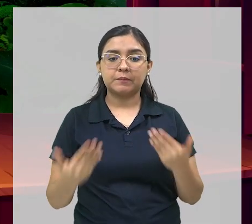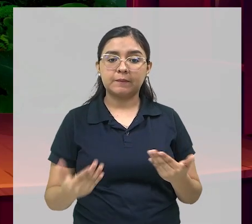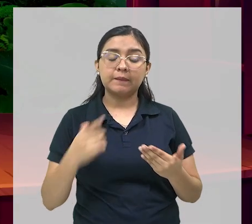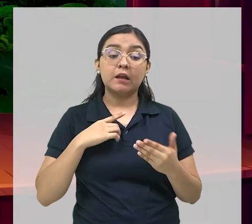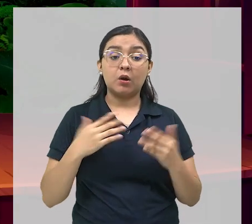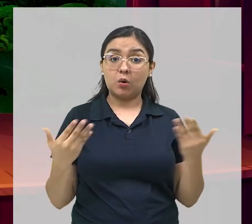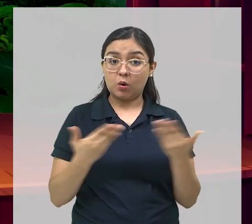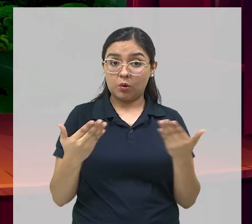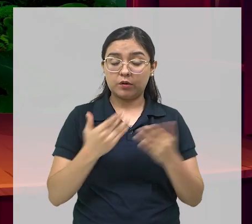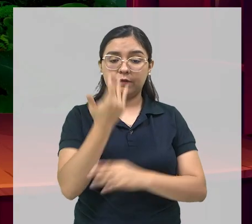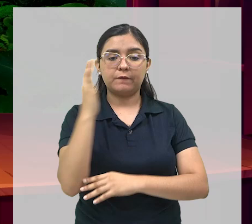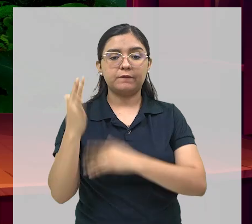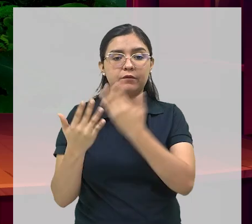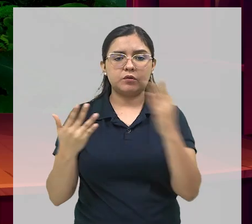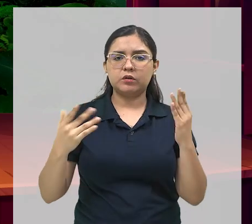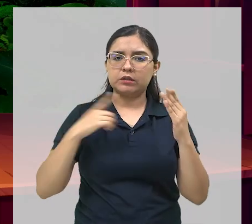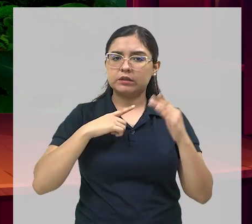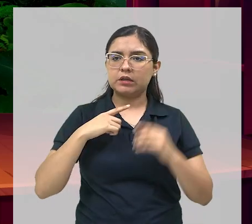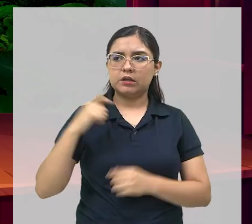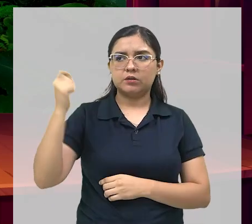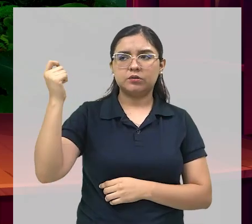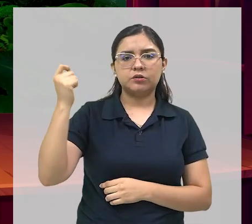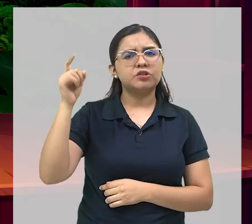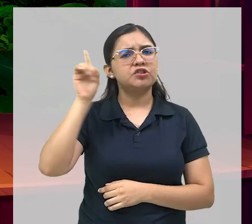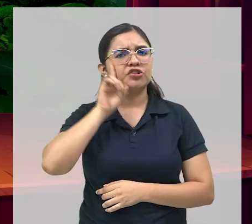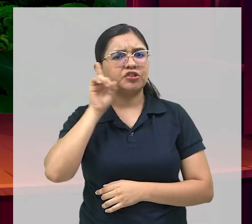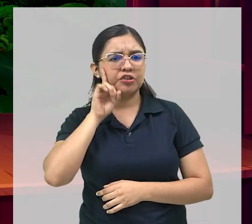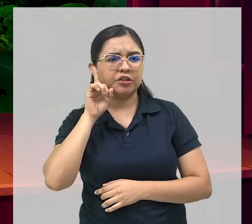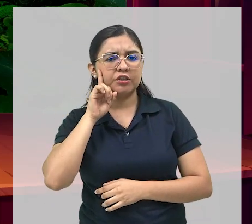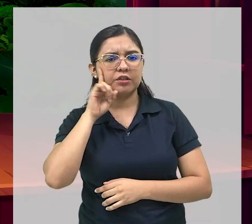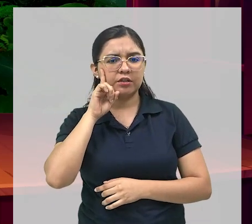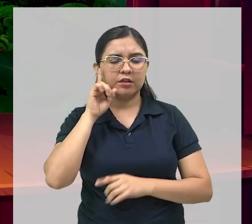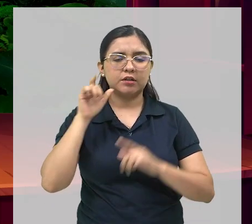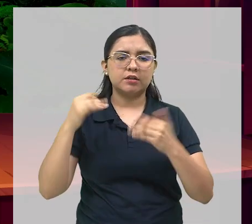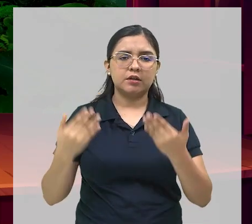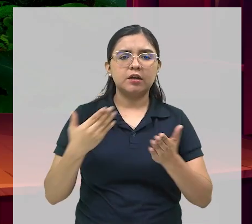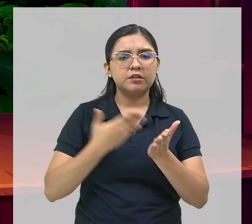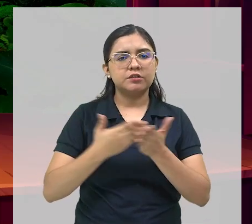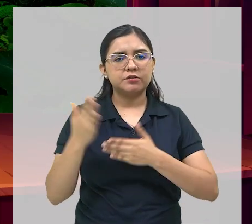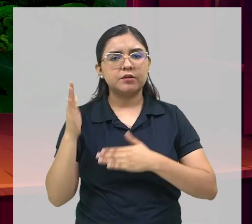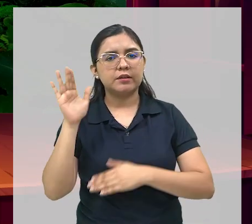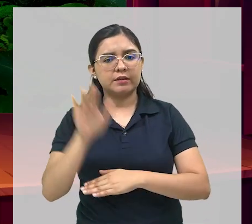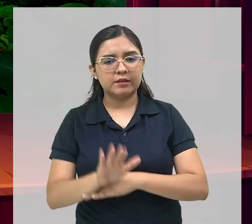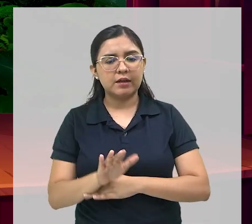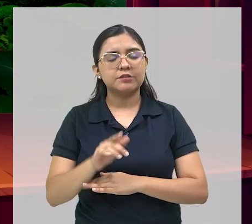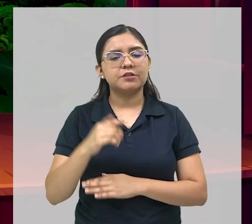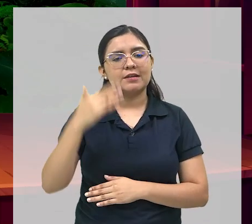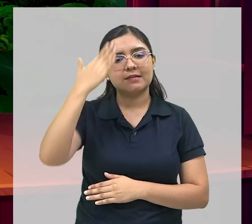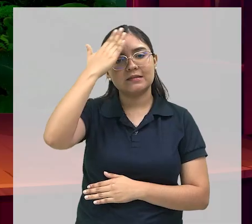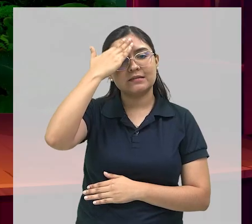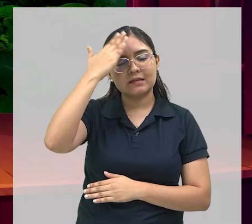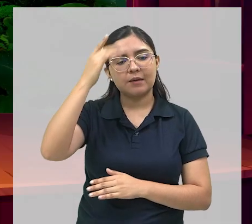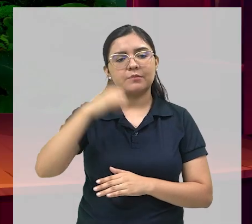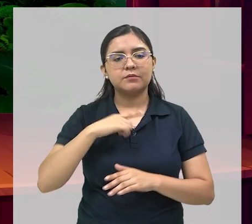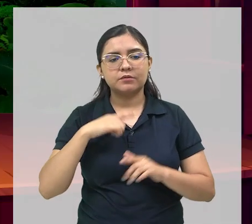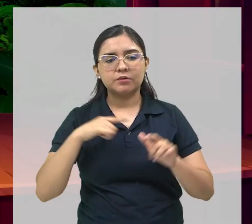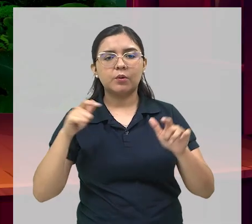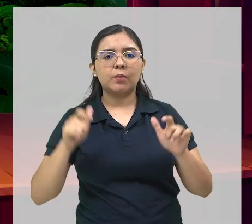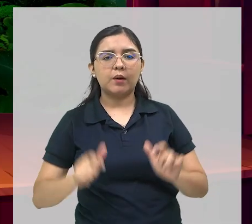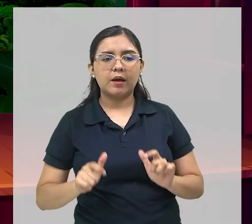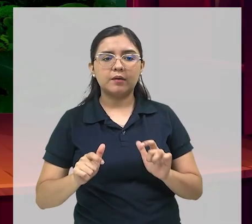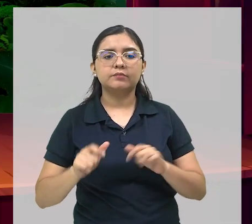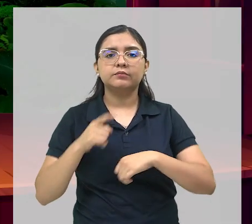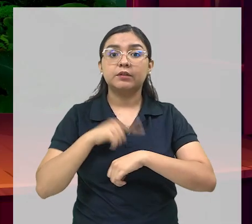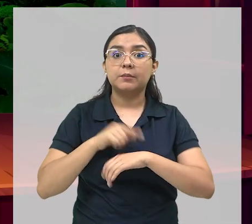numa floresta, tá claro, então, de dia ali, início da tarde, a gente já tem essa consciência de espaço temporal.